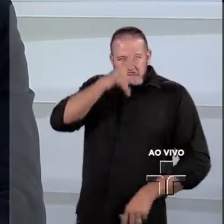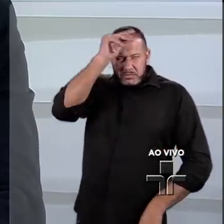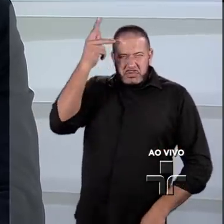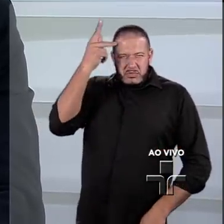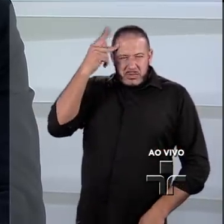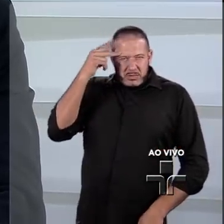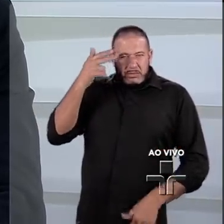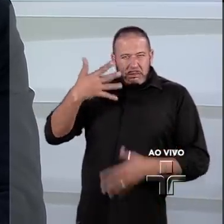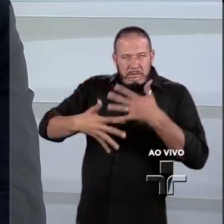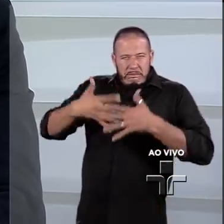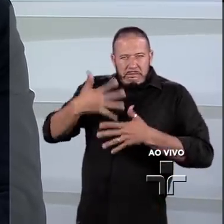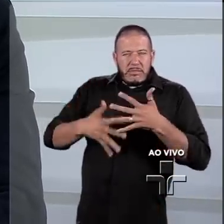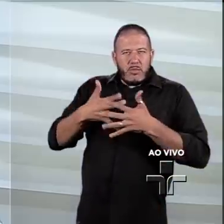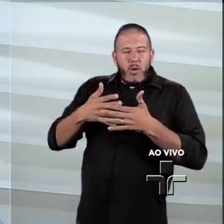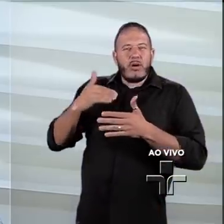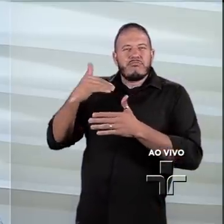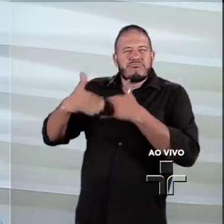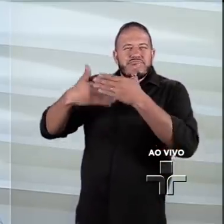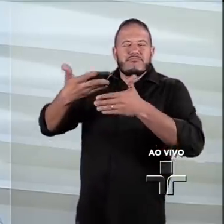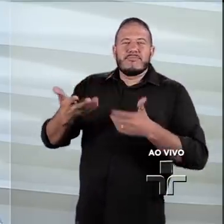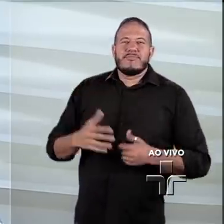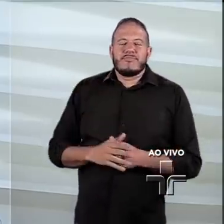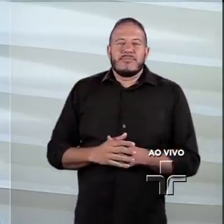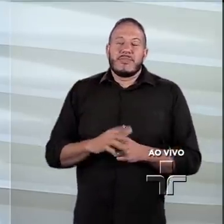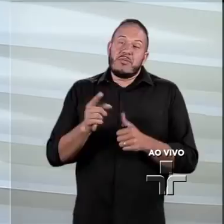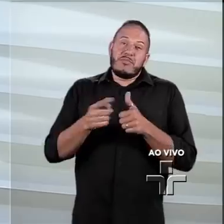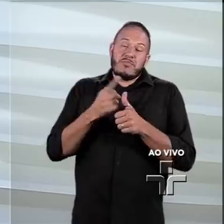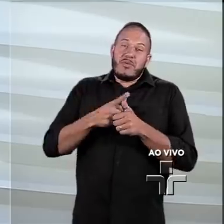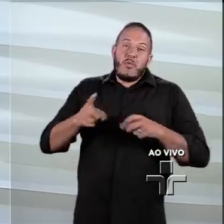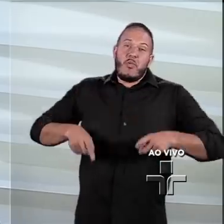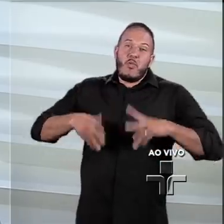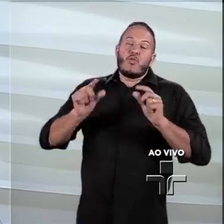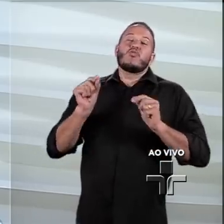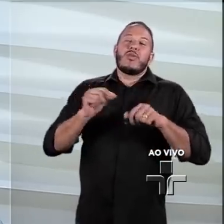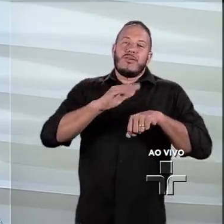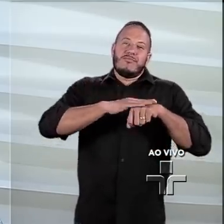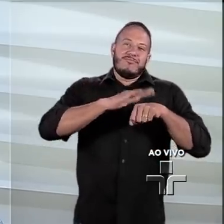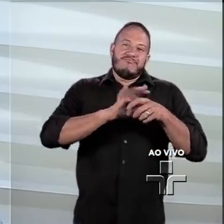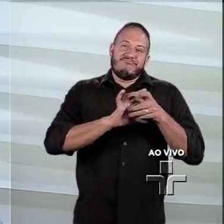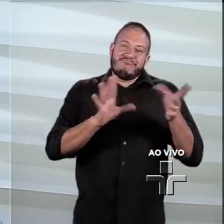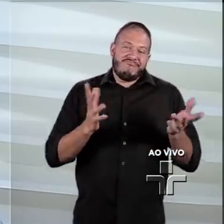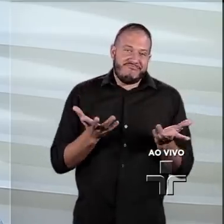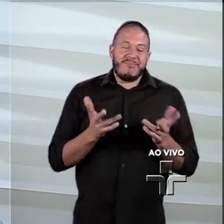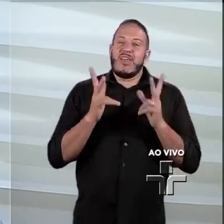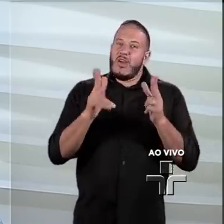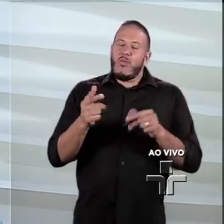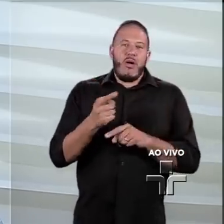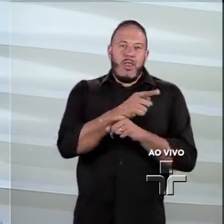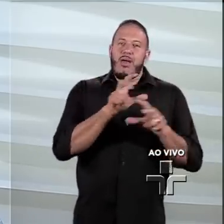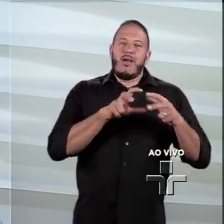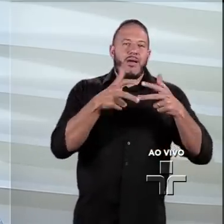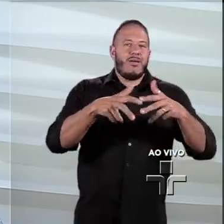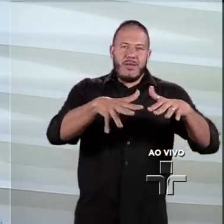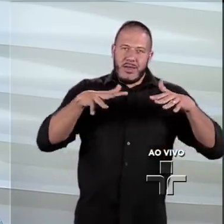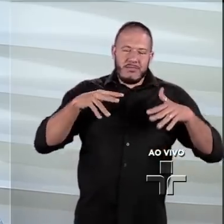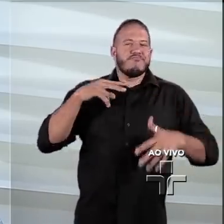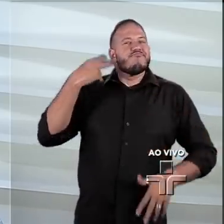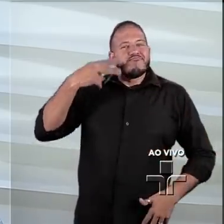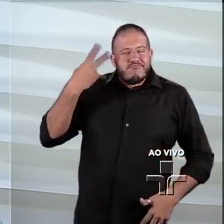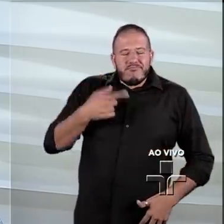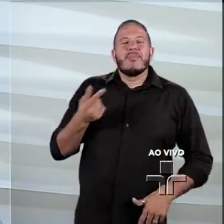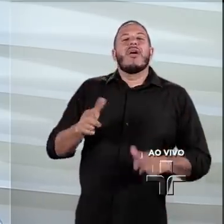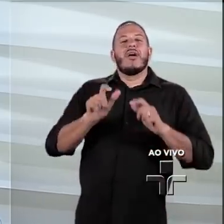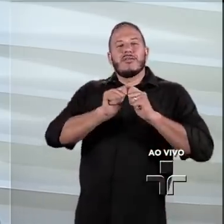demais o Poder Executivo? Olha, primeiro é o custo da democracia, né? Da mesma forma, a Câmara Municipal, a Câmara dos Deputados, a